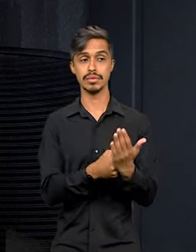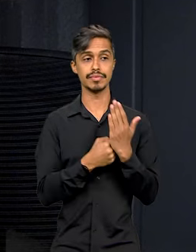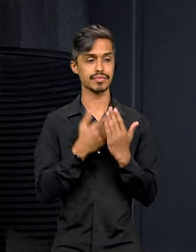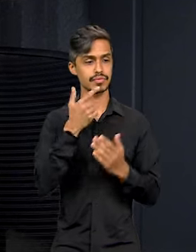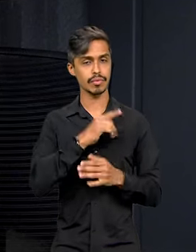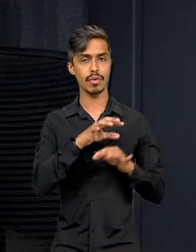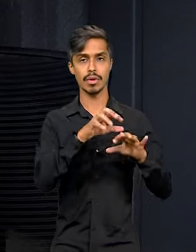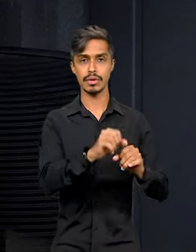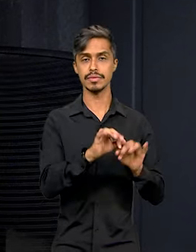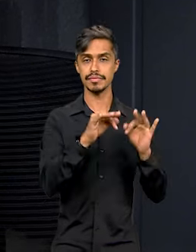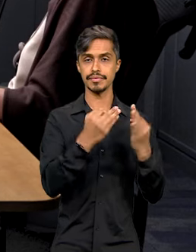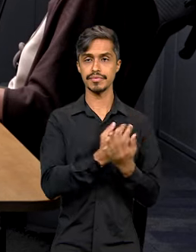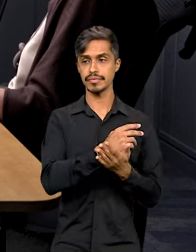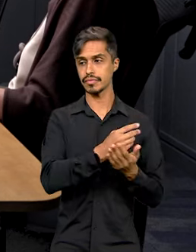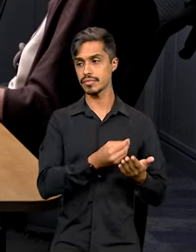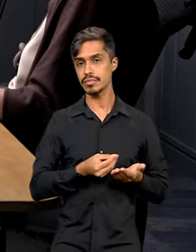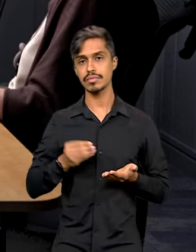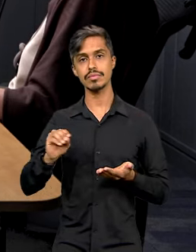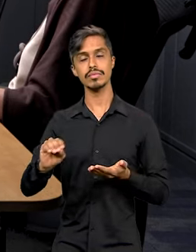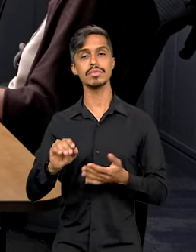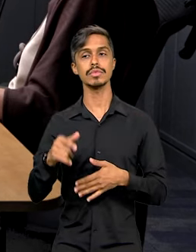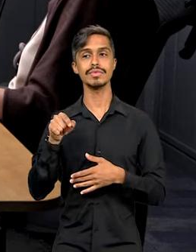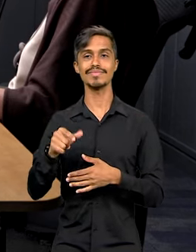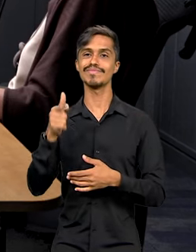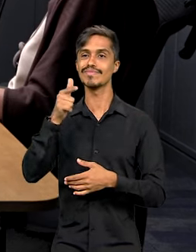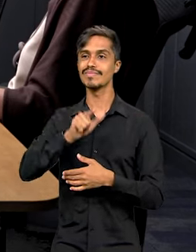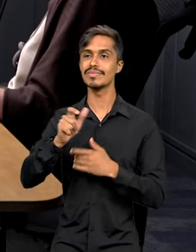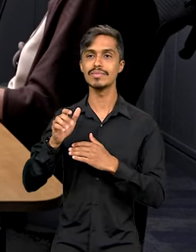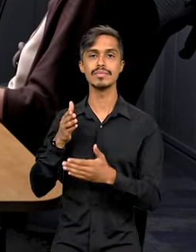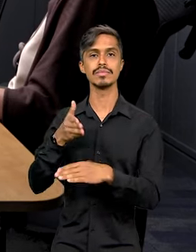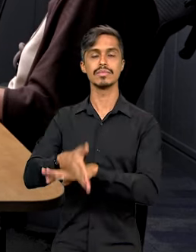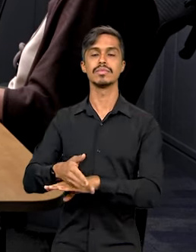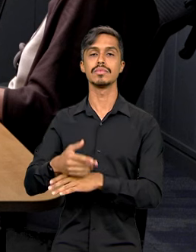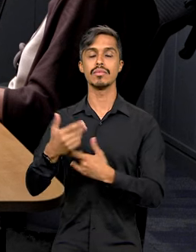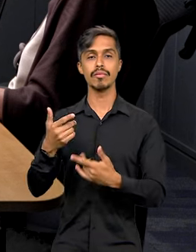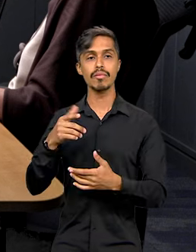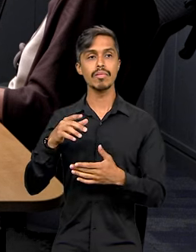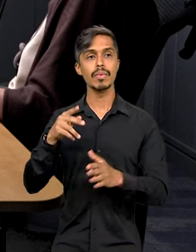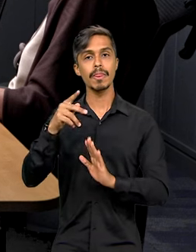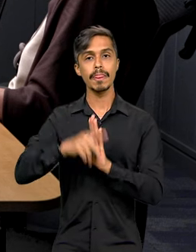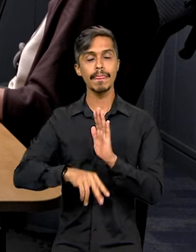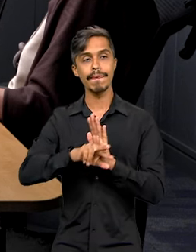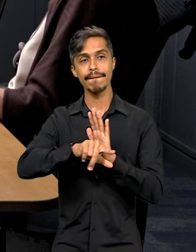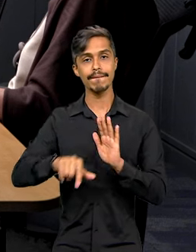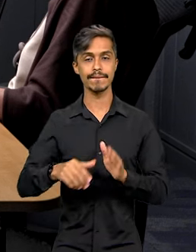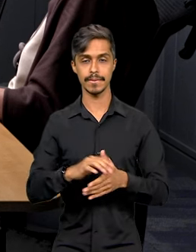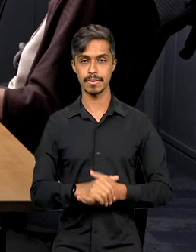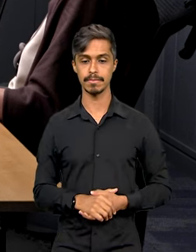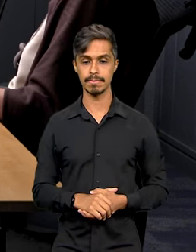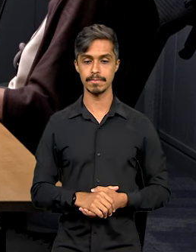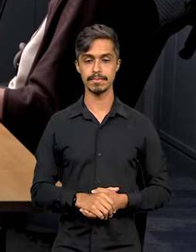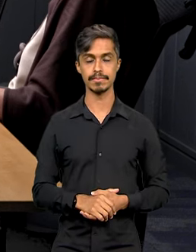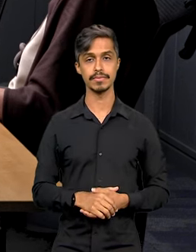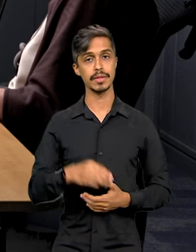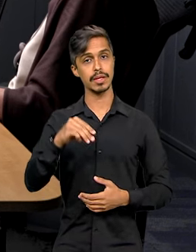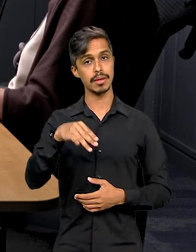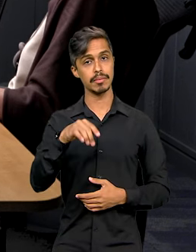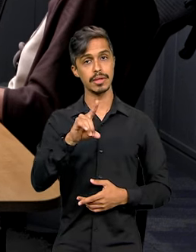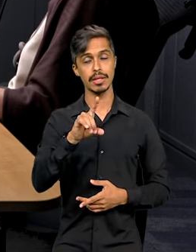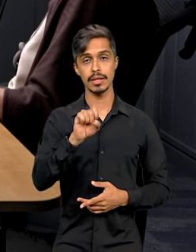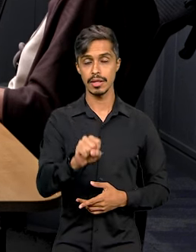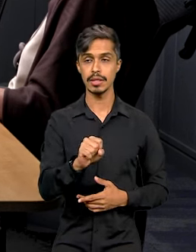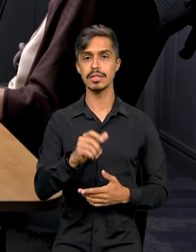gente a buscar essas famílias e o cadastro único é esse grande passaporte social paraa inclusão em programas e políticas públicas e o